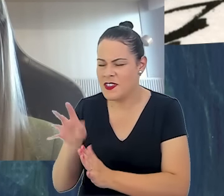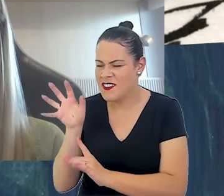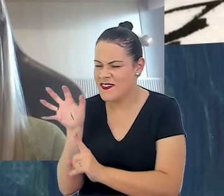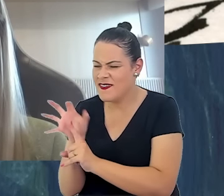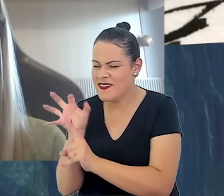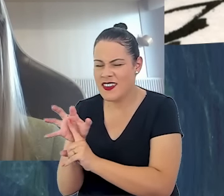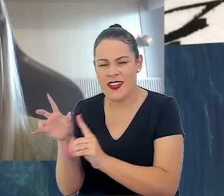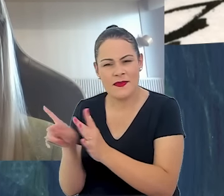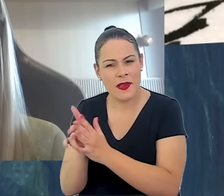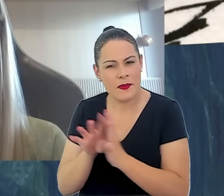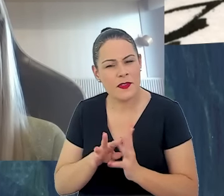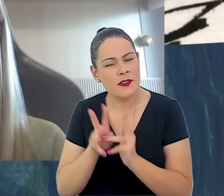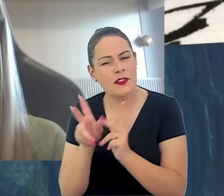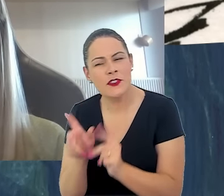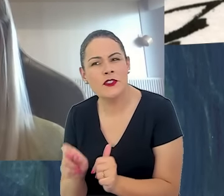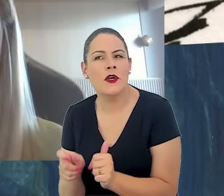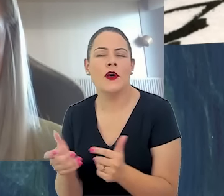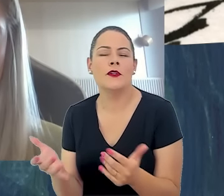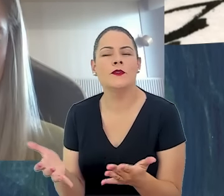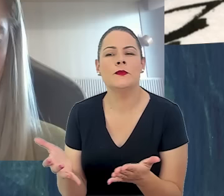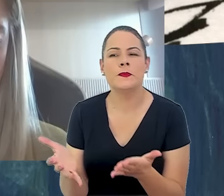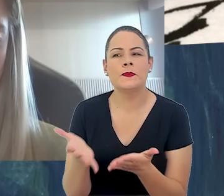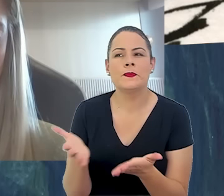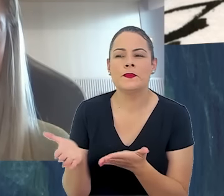força também